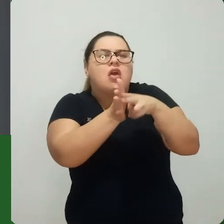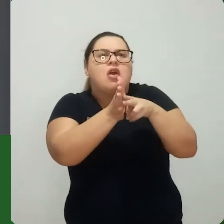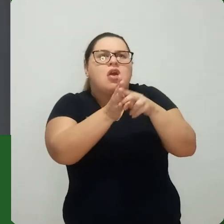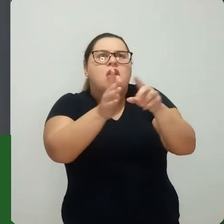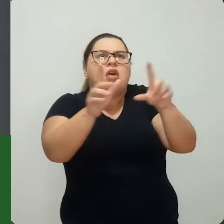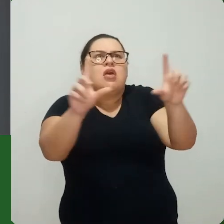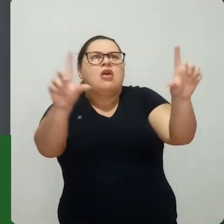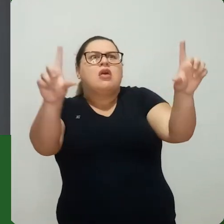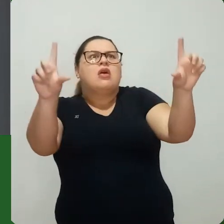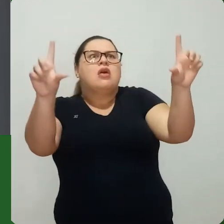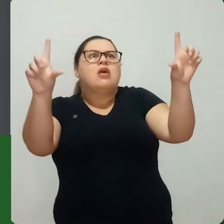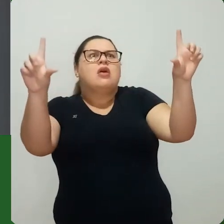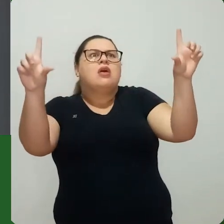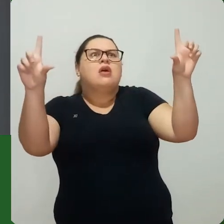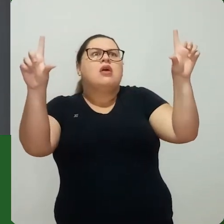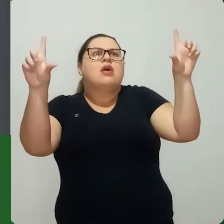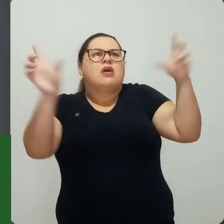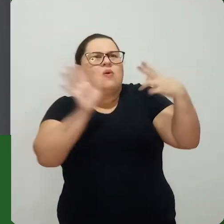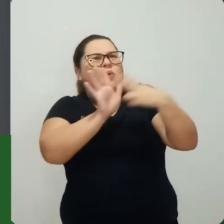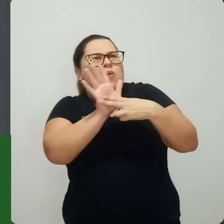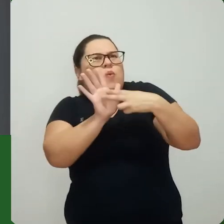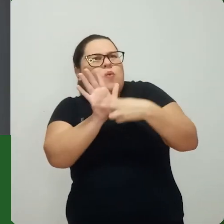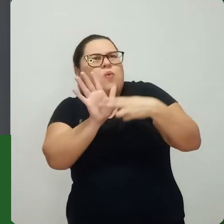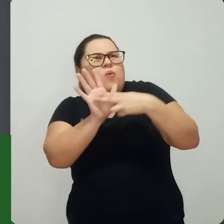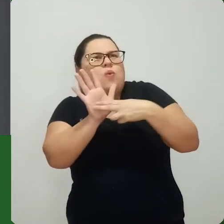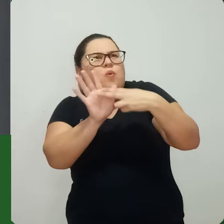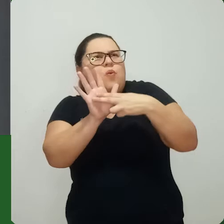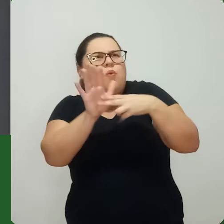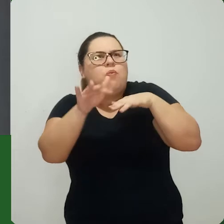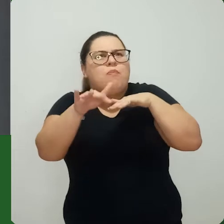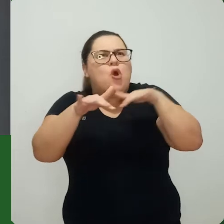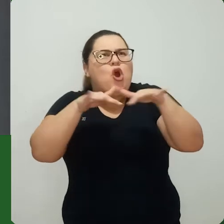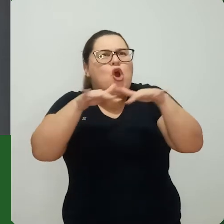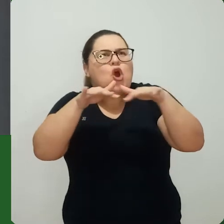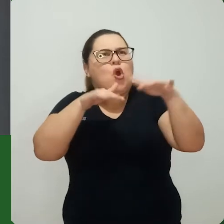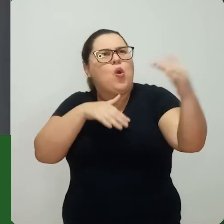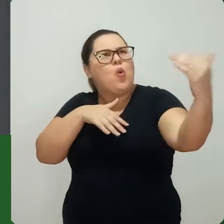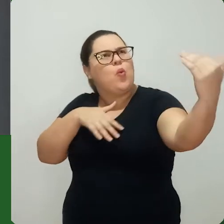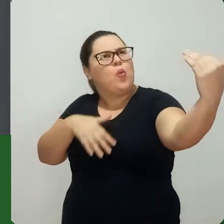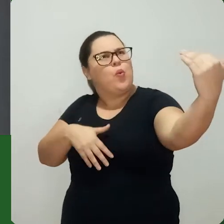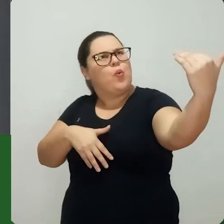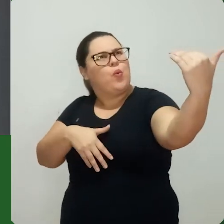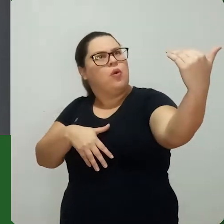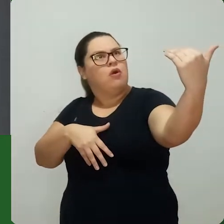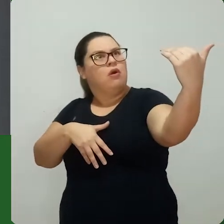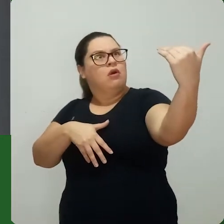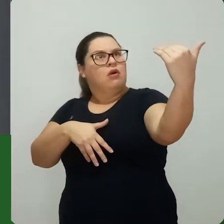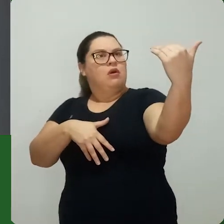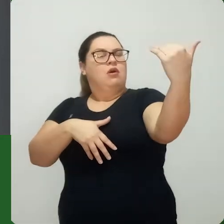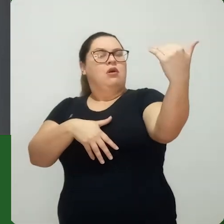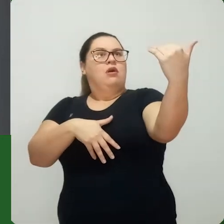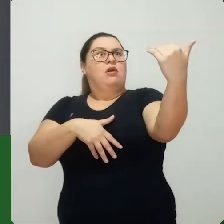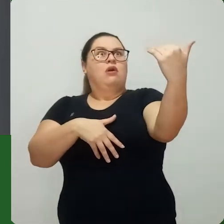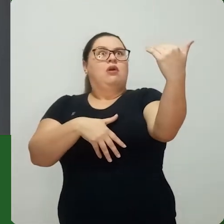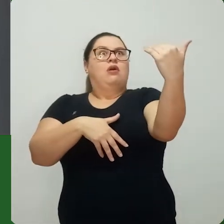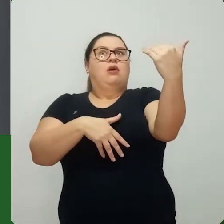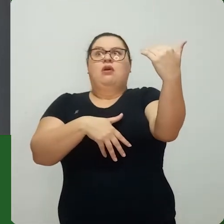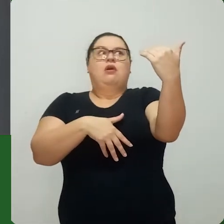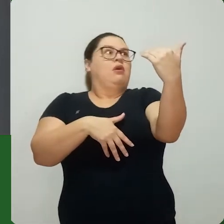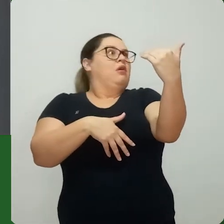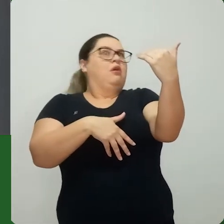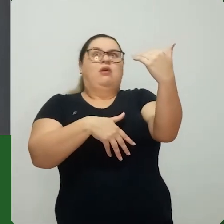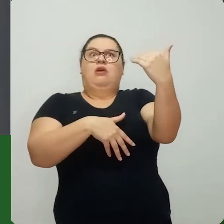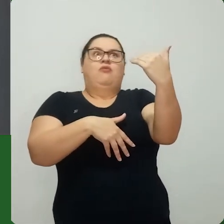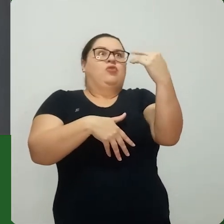trem começa a se movimentar. E vem chegando cada vez mais perto. E você nunca viu aquilo antes. De repente surge um trem, de repente esse